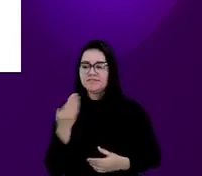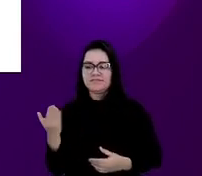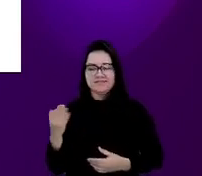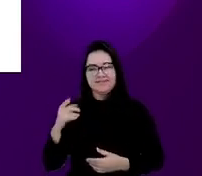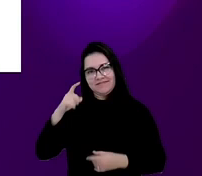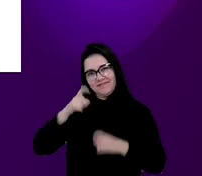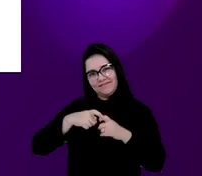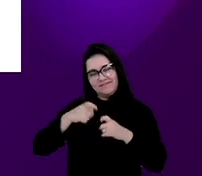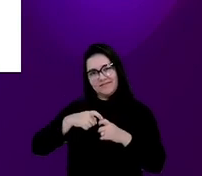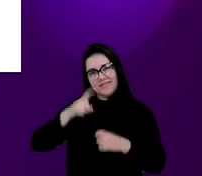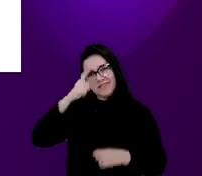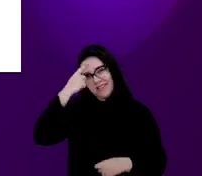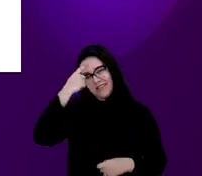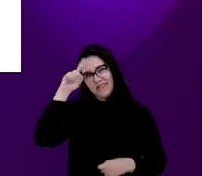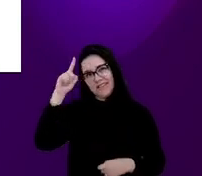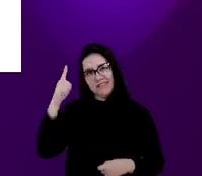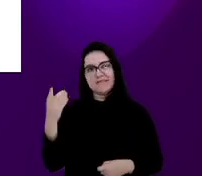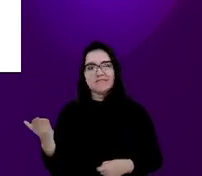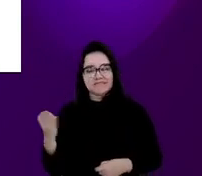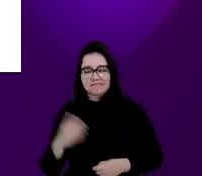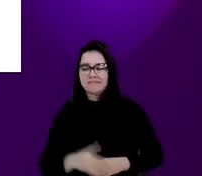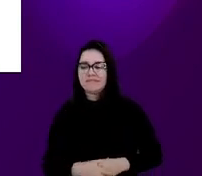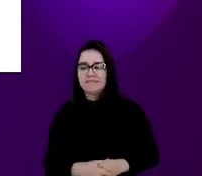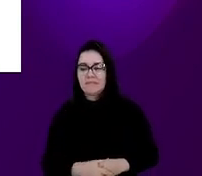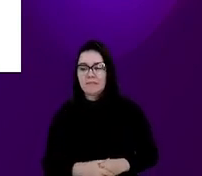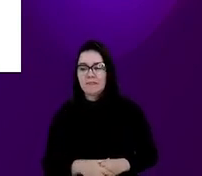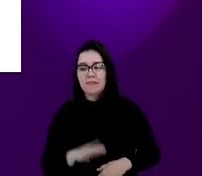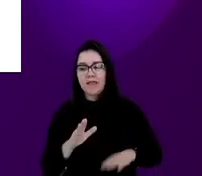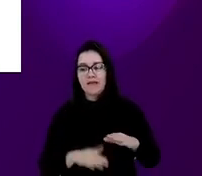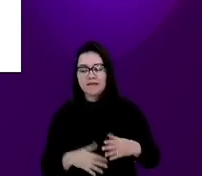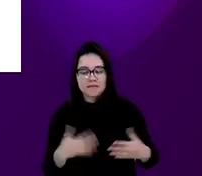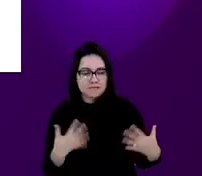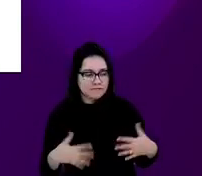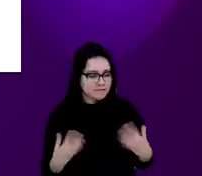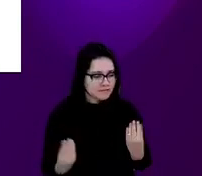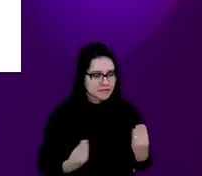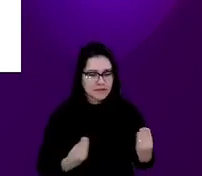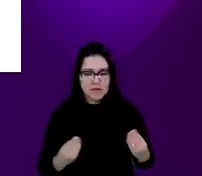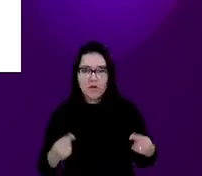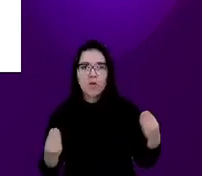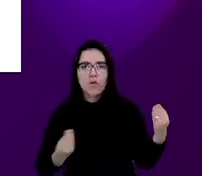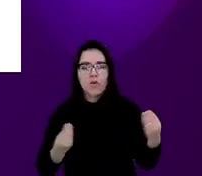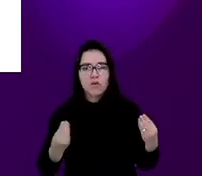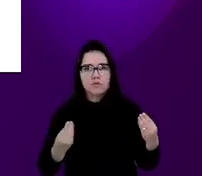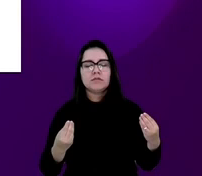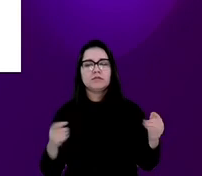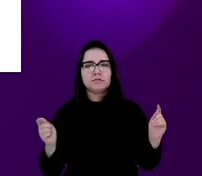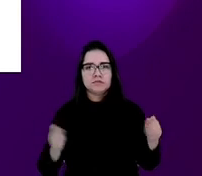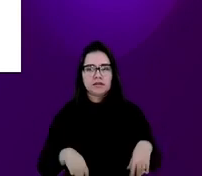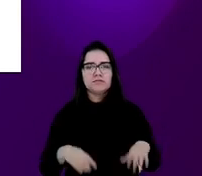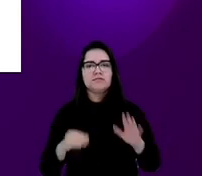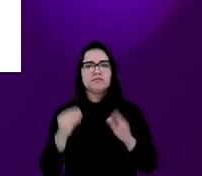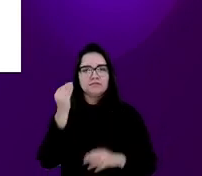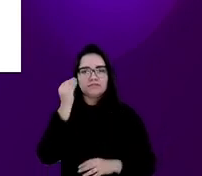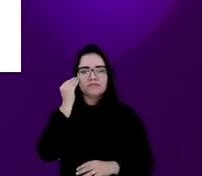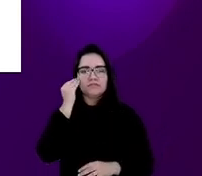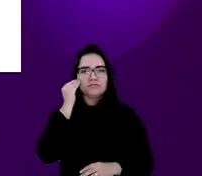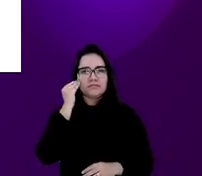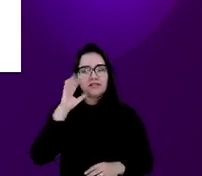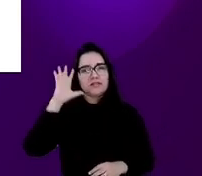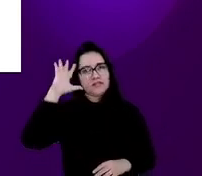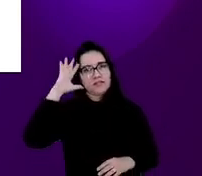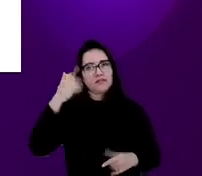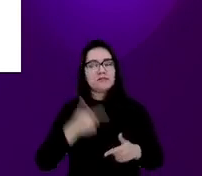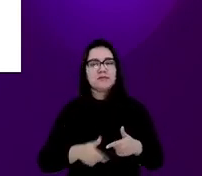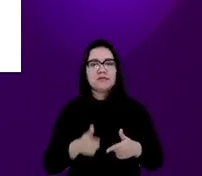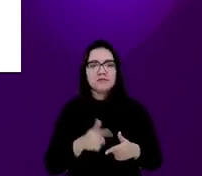ideia inédita, né? Então, o cirurgião oncológico, muitas vezes, tem que improvisar para você tentar resolver o problema que você